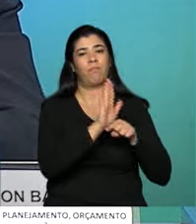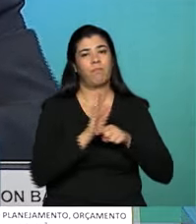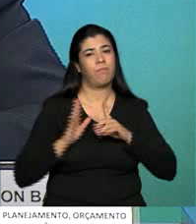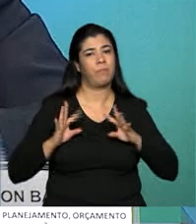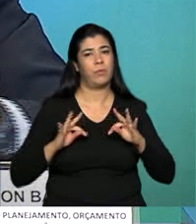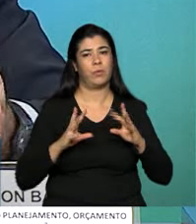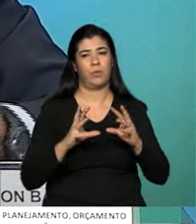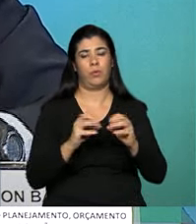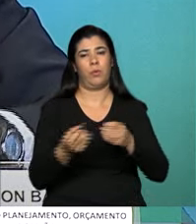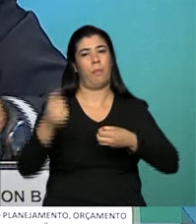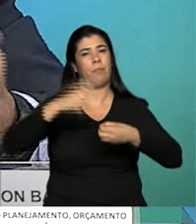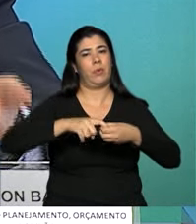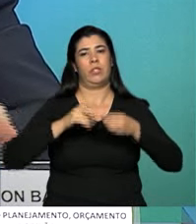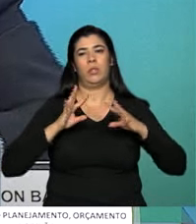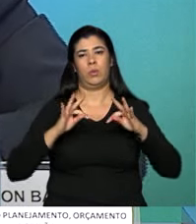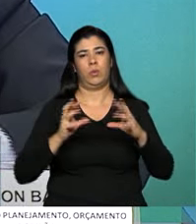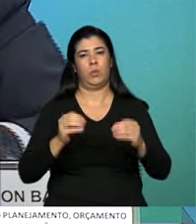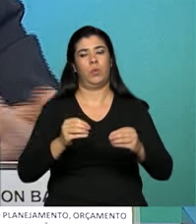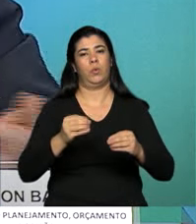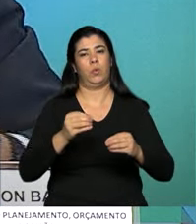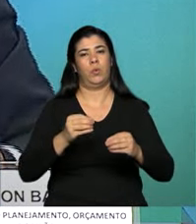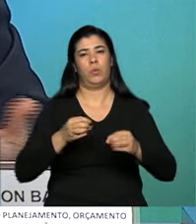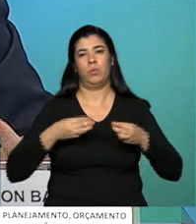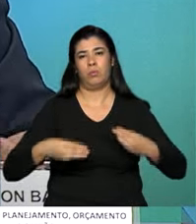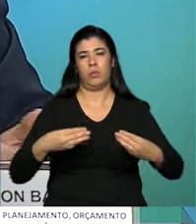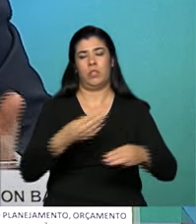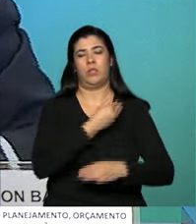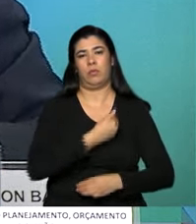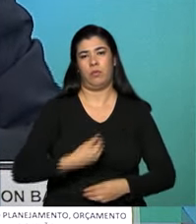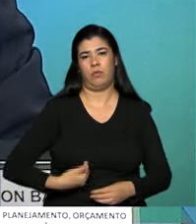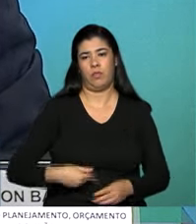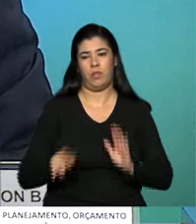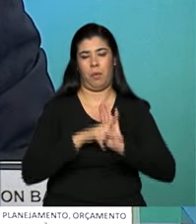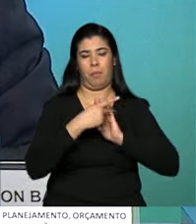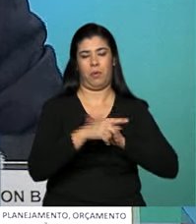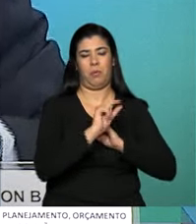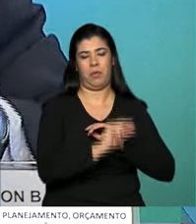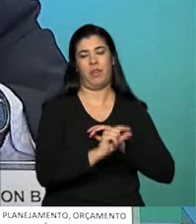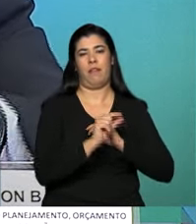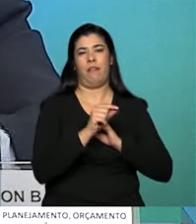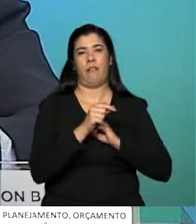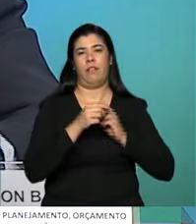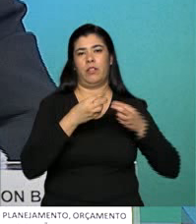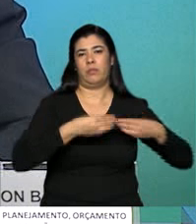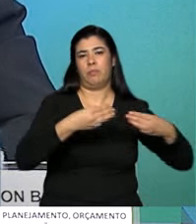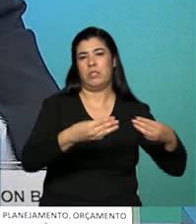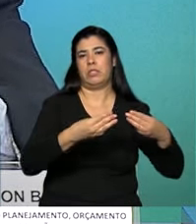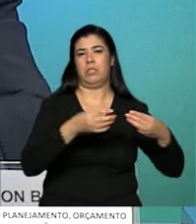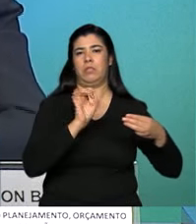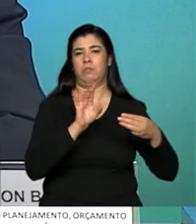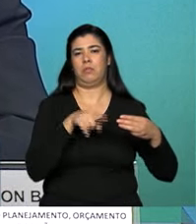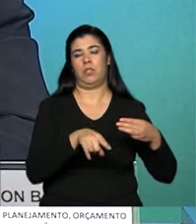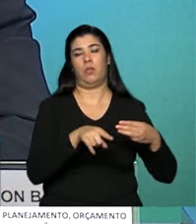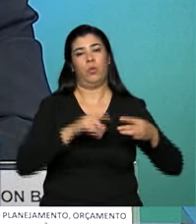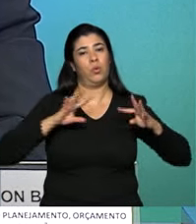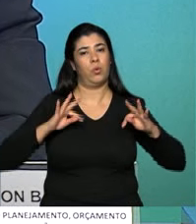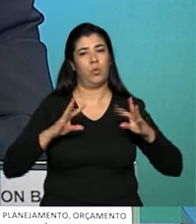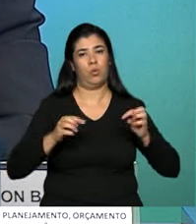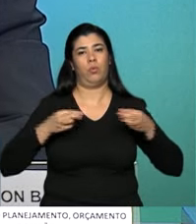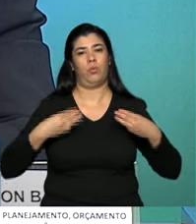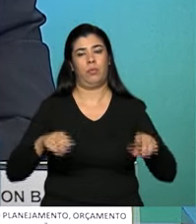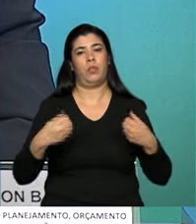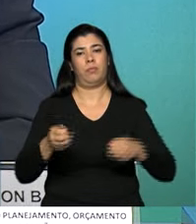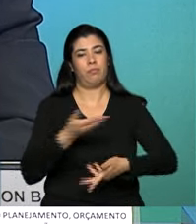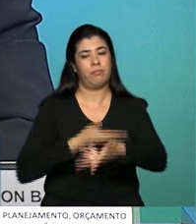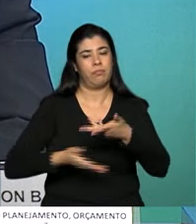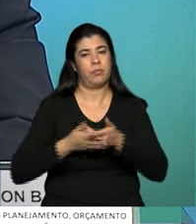esse não é um problema um programa que deve ser gestado somente pelo Ministério da Fazenda Ministério do planejamento ele exige a participação de todos os desenvolvidos então